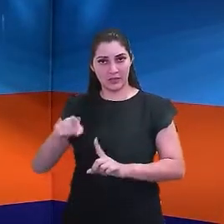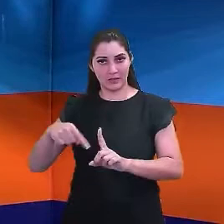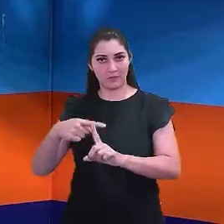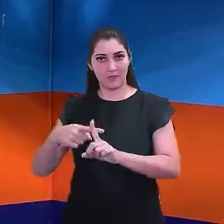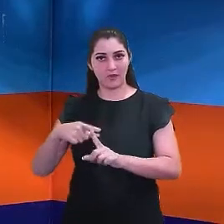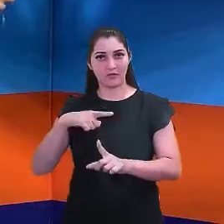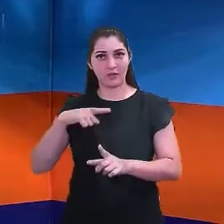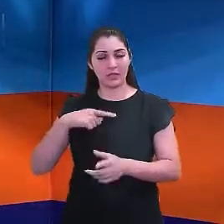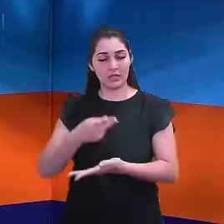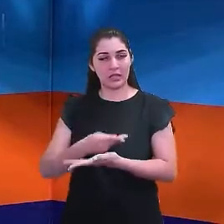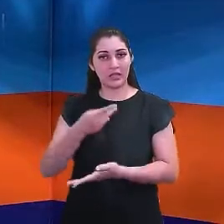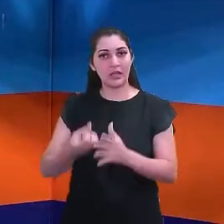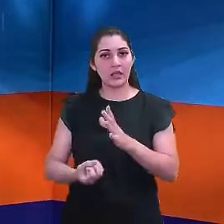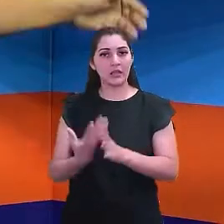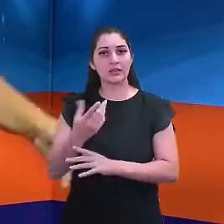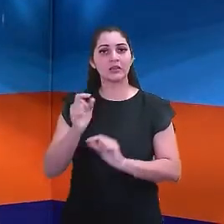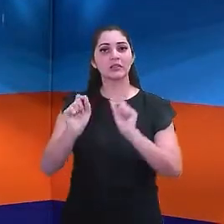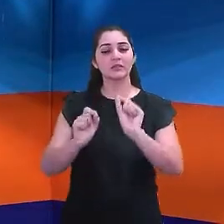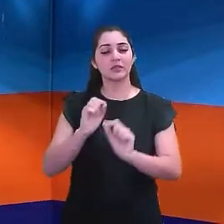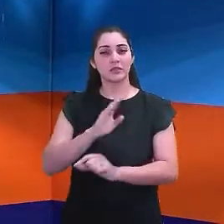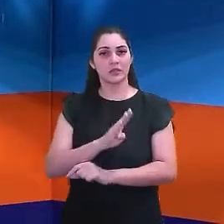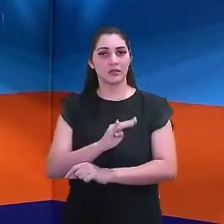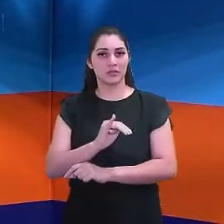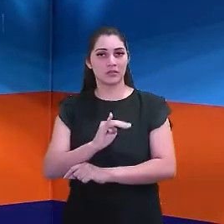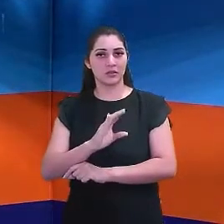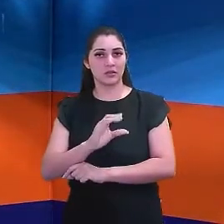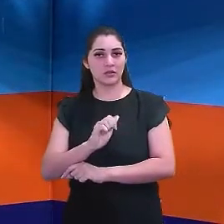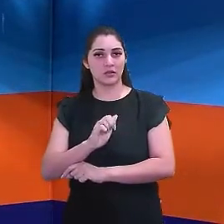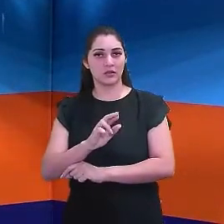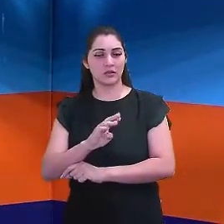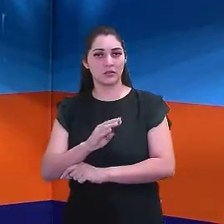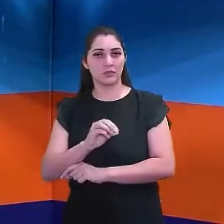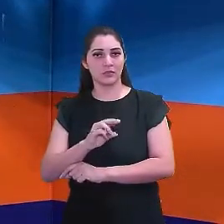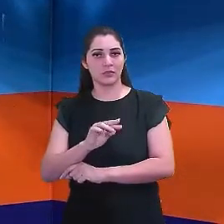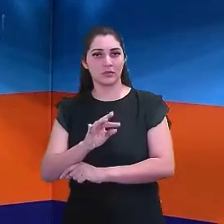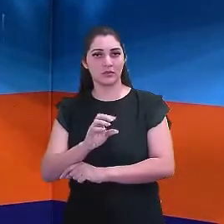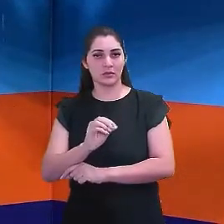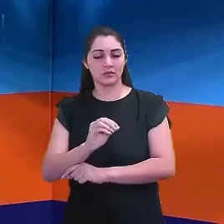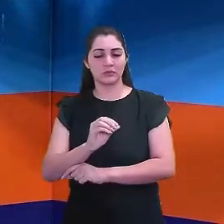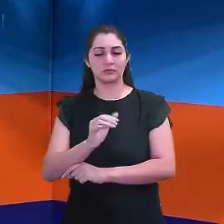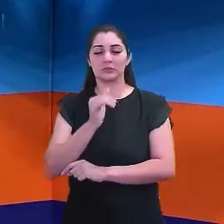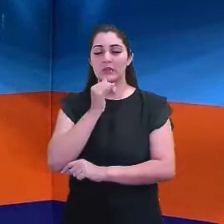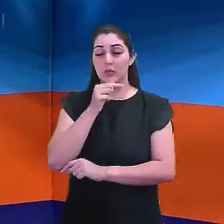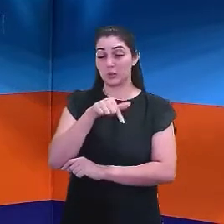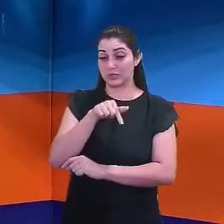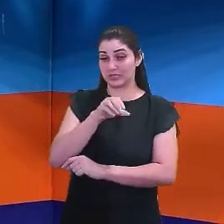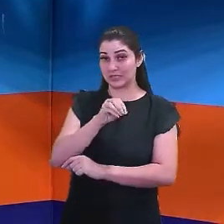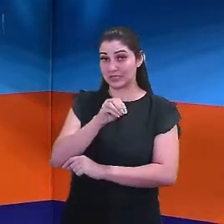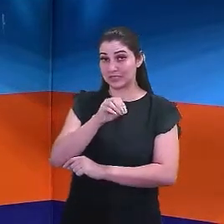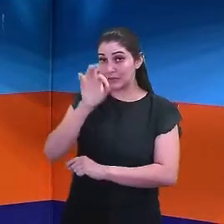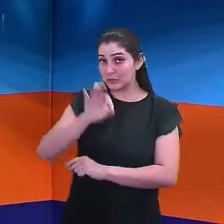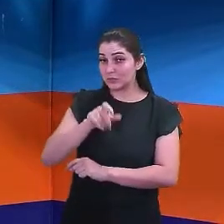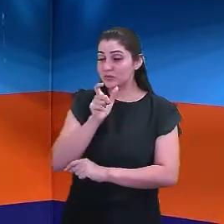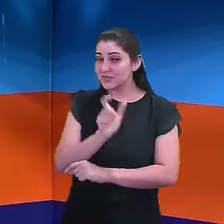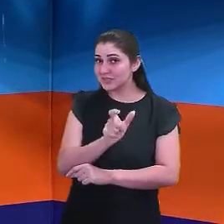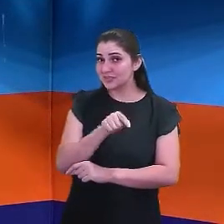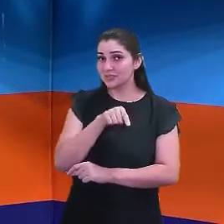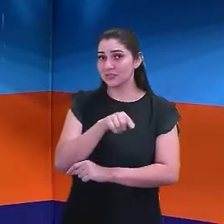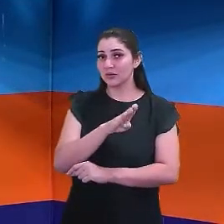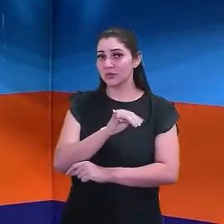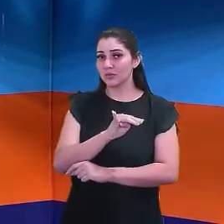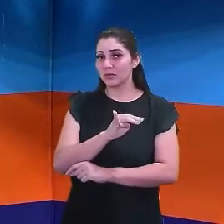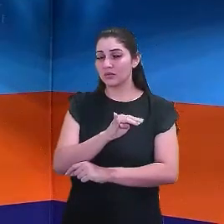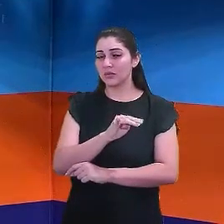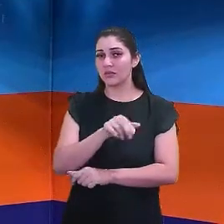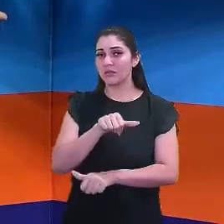também a produção de quê? Bicarbonato. E aí esse bicarbonato, 70% ele vai ser a